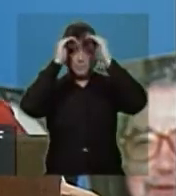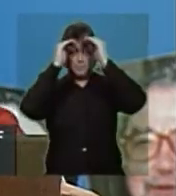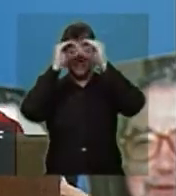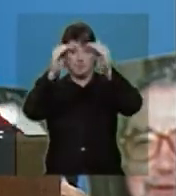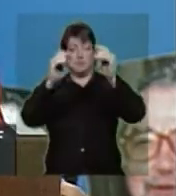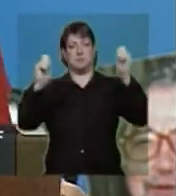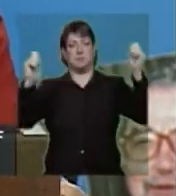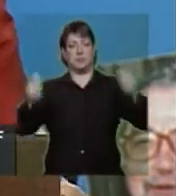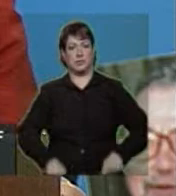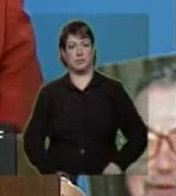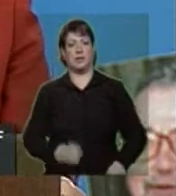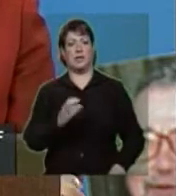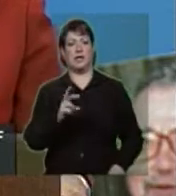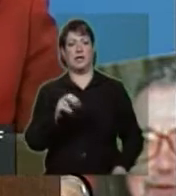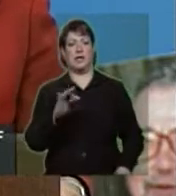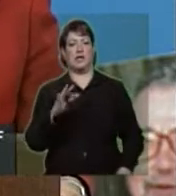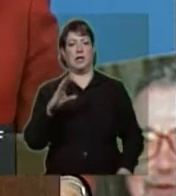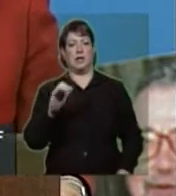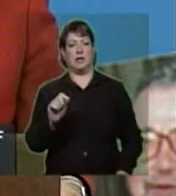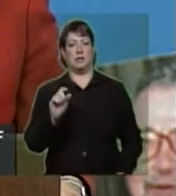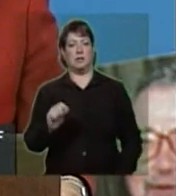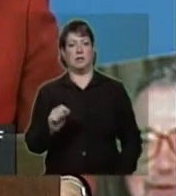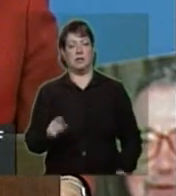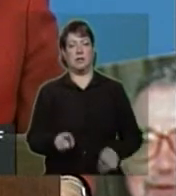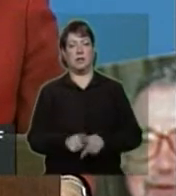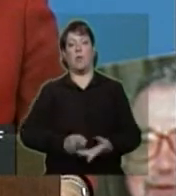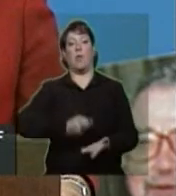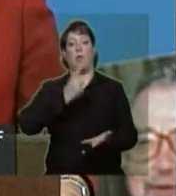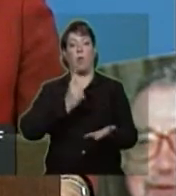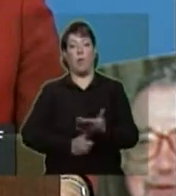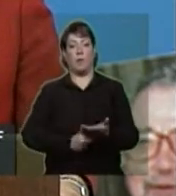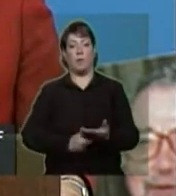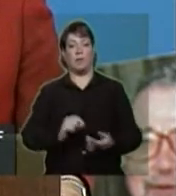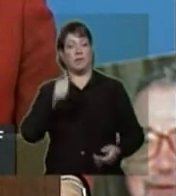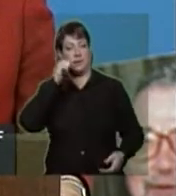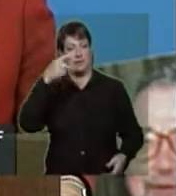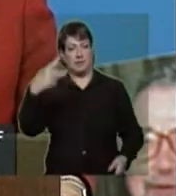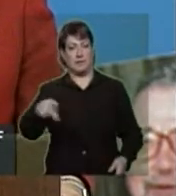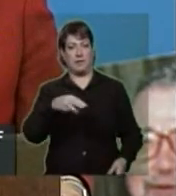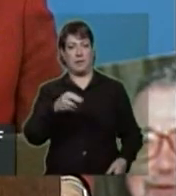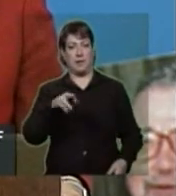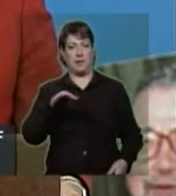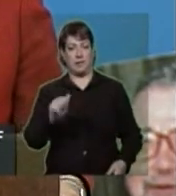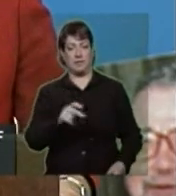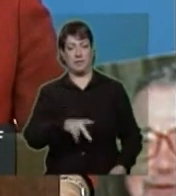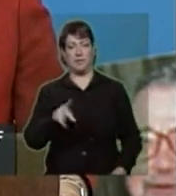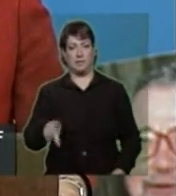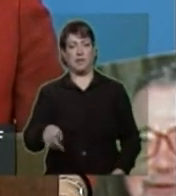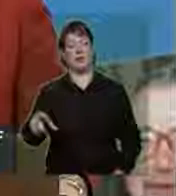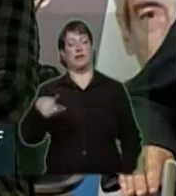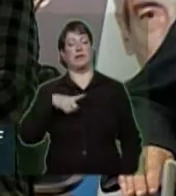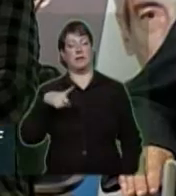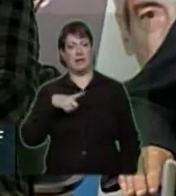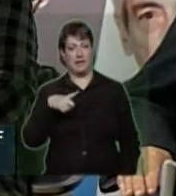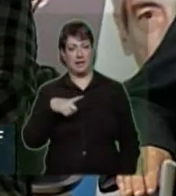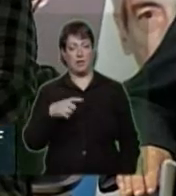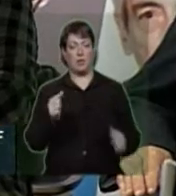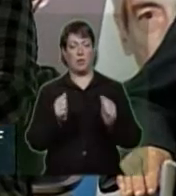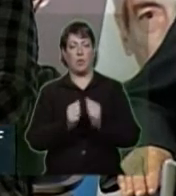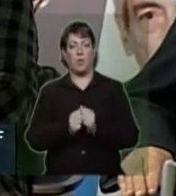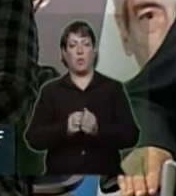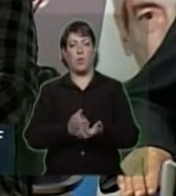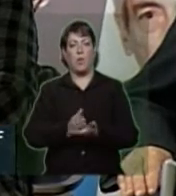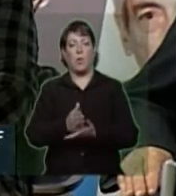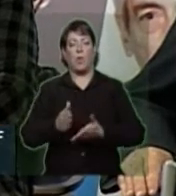a capacidade crítica e o compromisso que Maria da Conceição tem com os rumos e